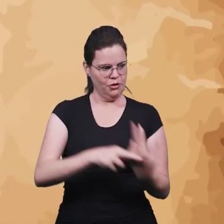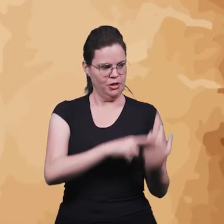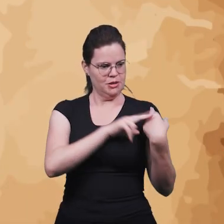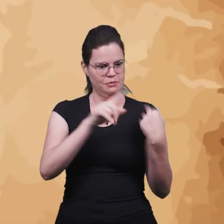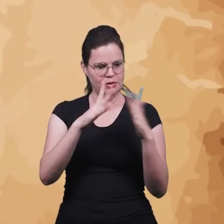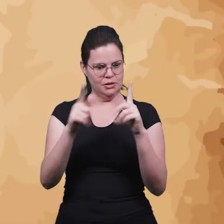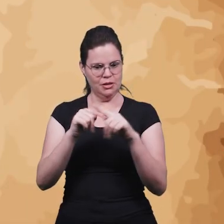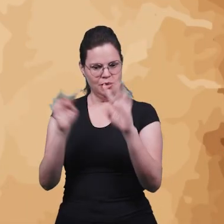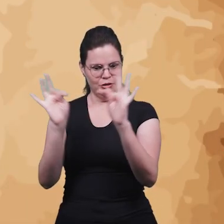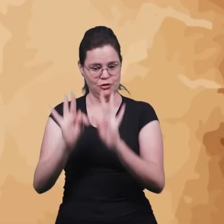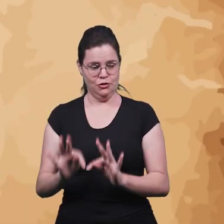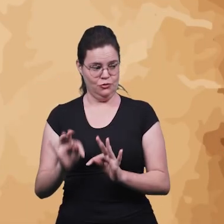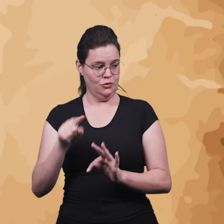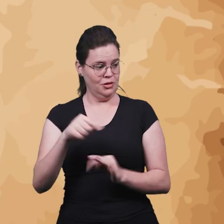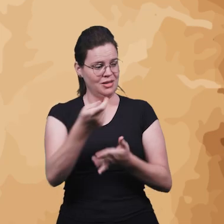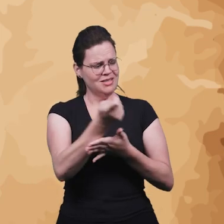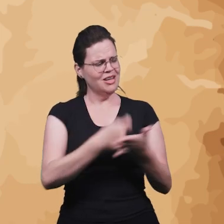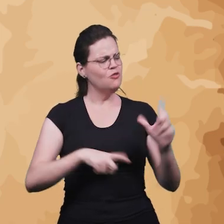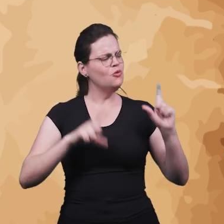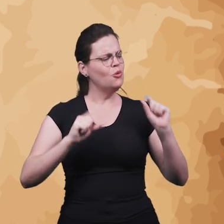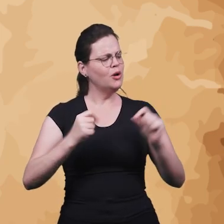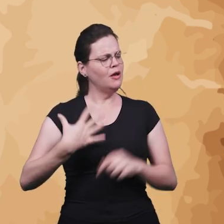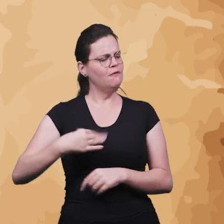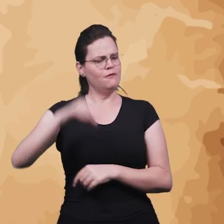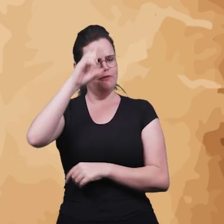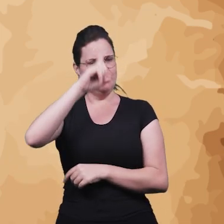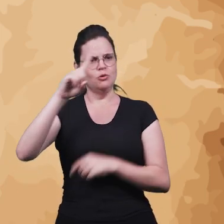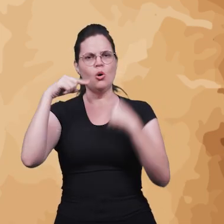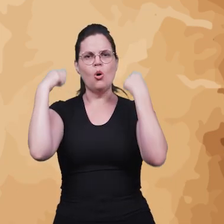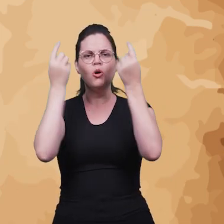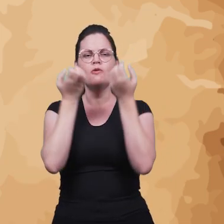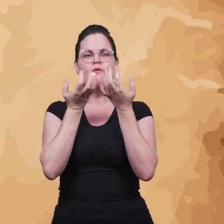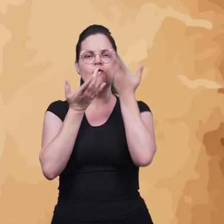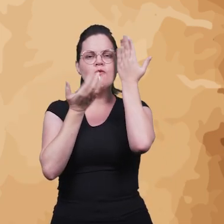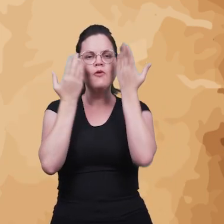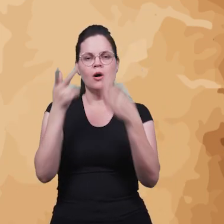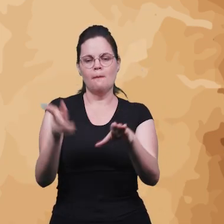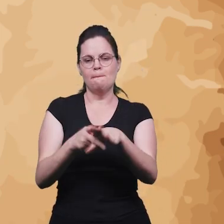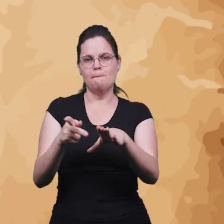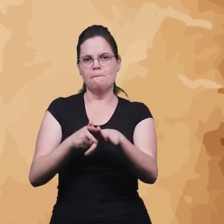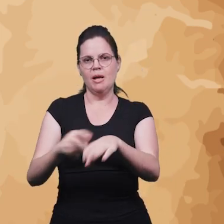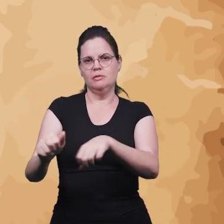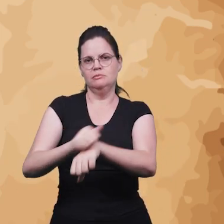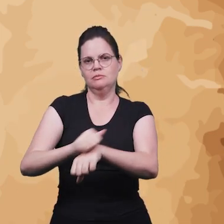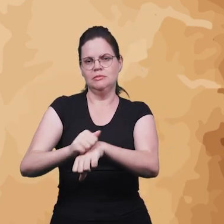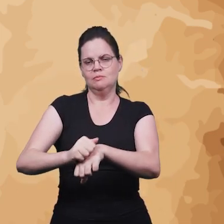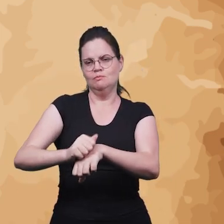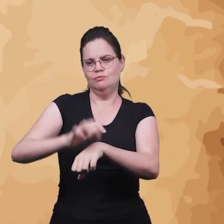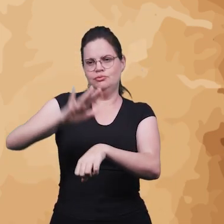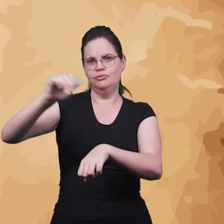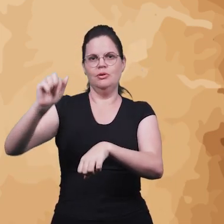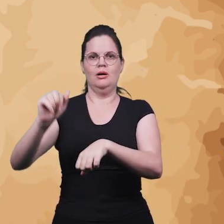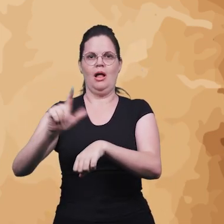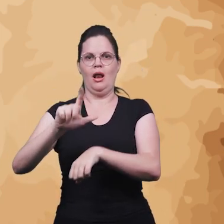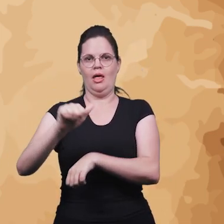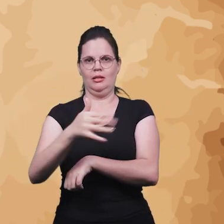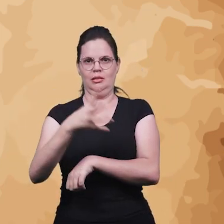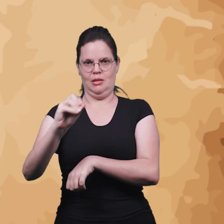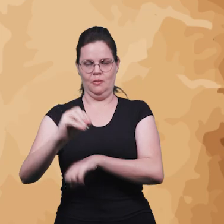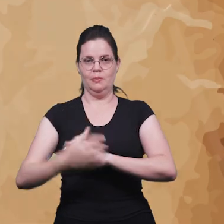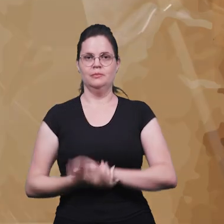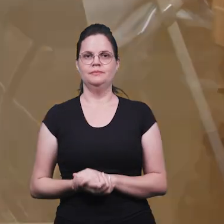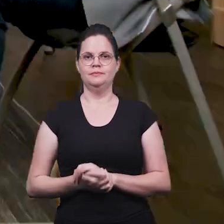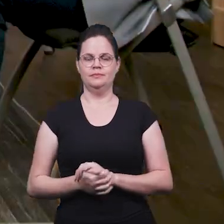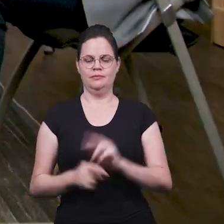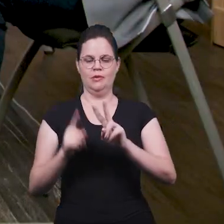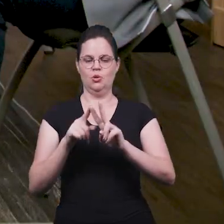Filho de Deus, que tem os seus olhos como chama de fogo e os pés semelhantes ao latão reluzente. 2 características aqui